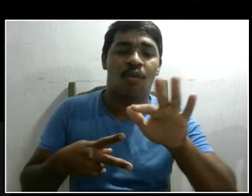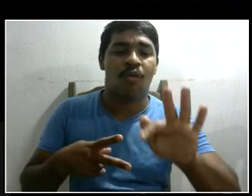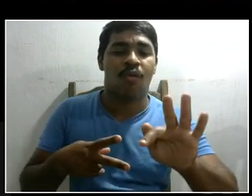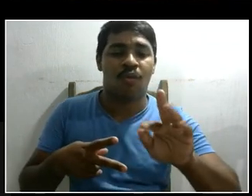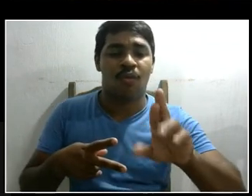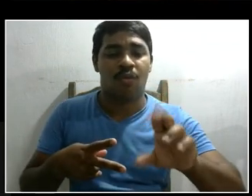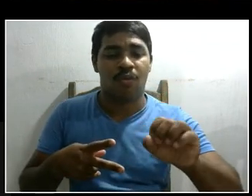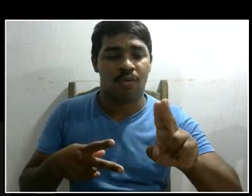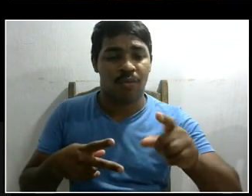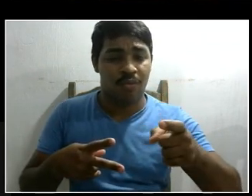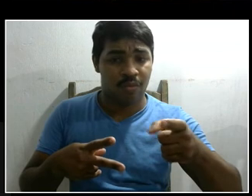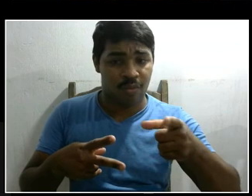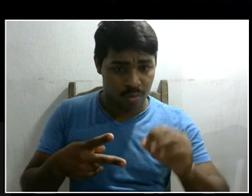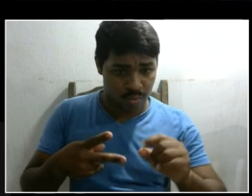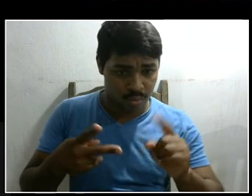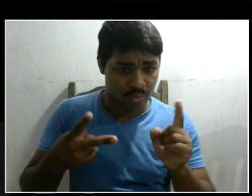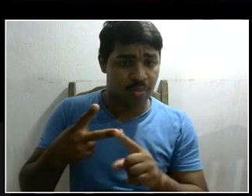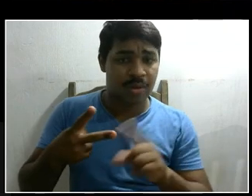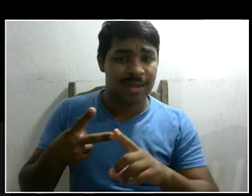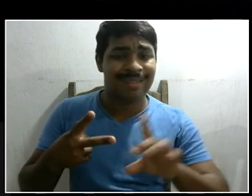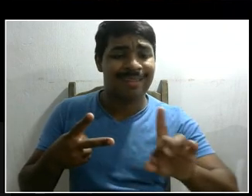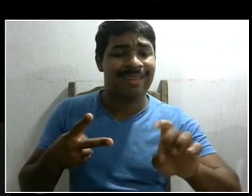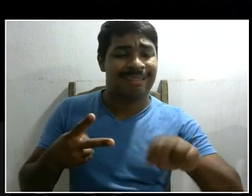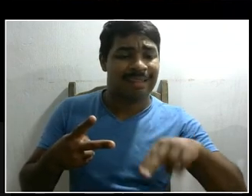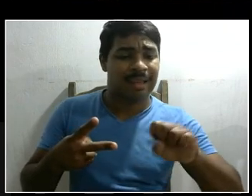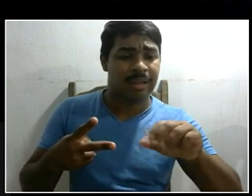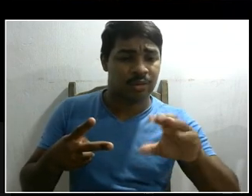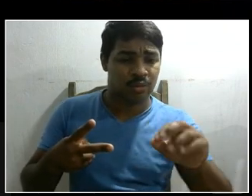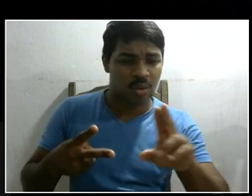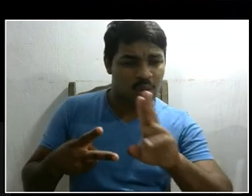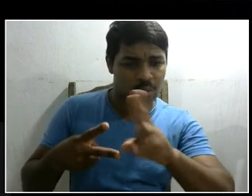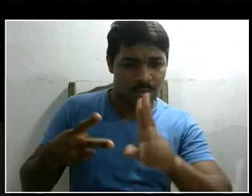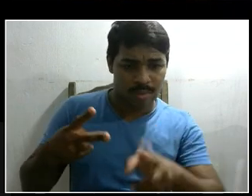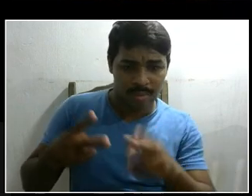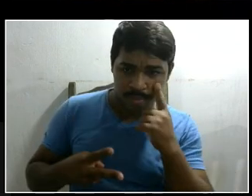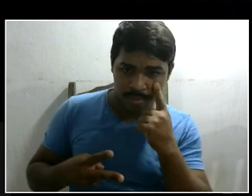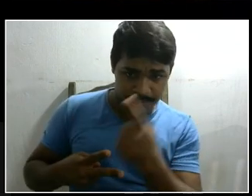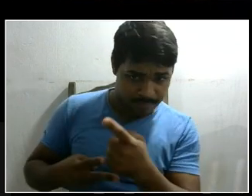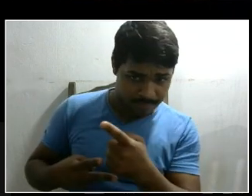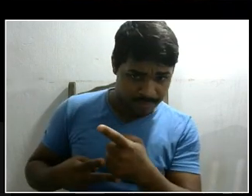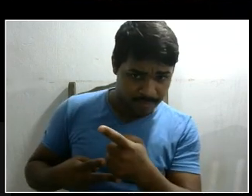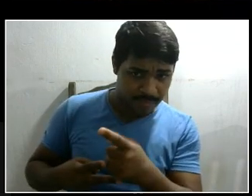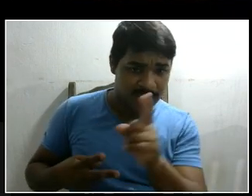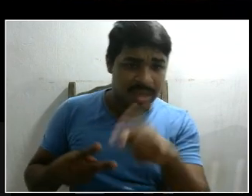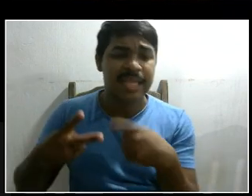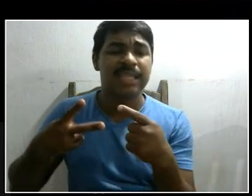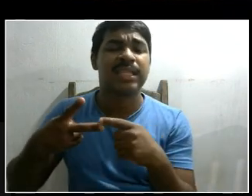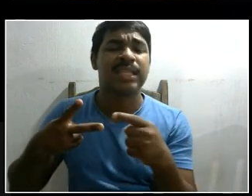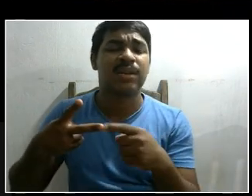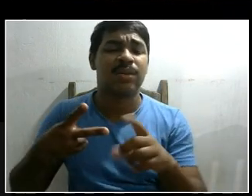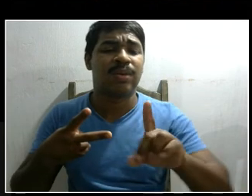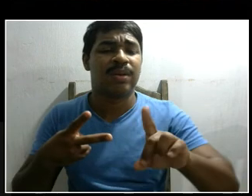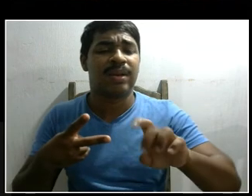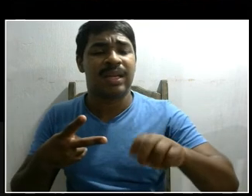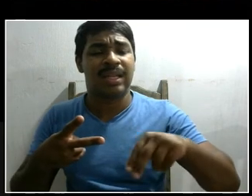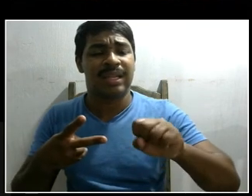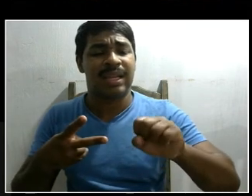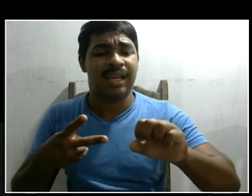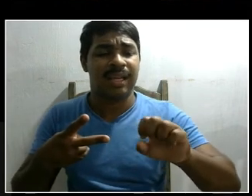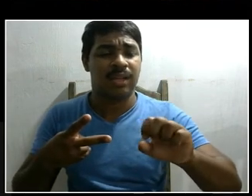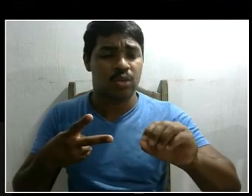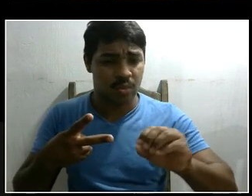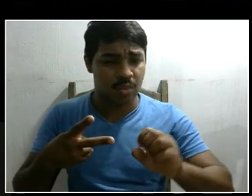ele vai ter uma grande quantidade de fibras. Esse tecido conjuntivo propriamente dito denso, ele se divide em modelado,